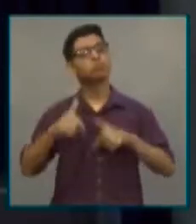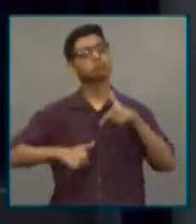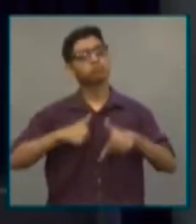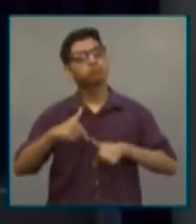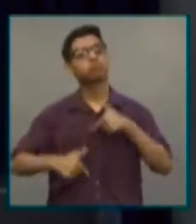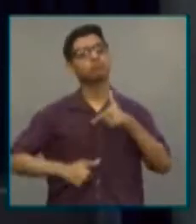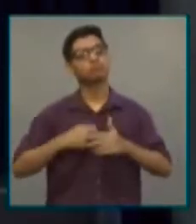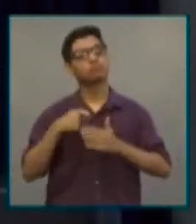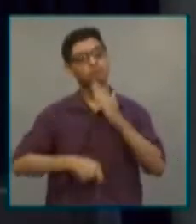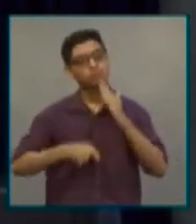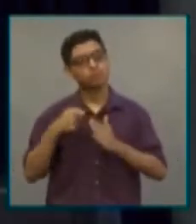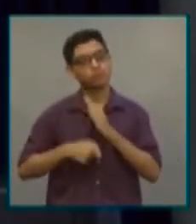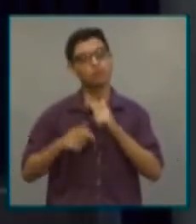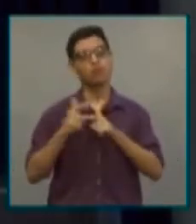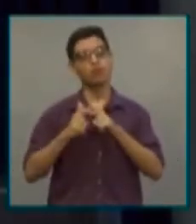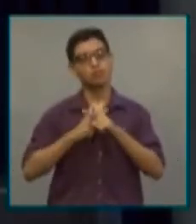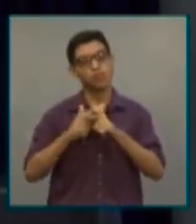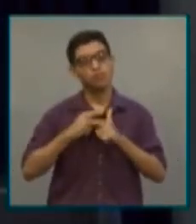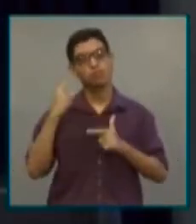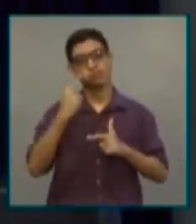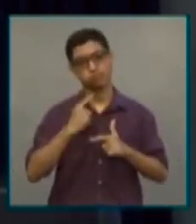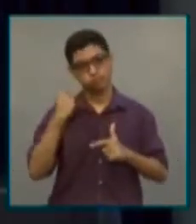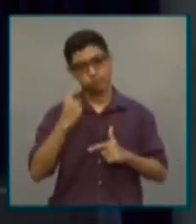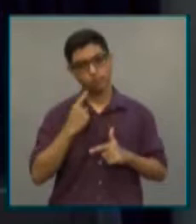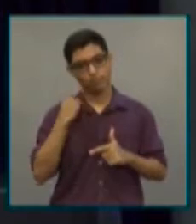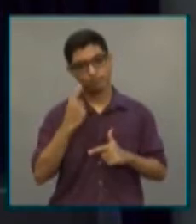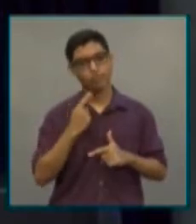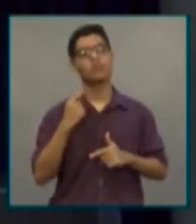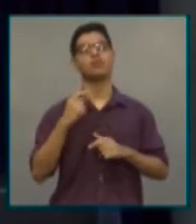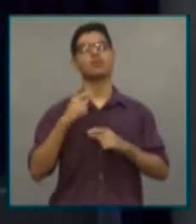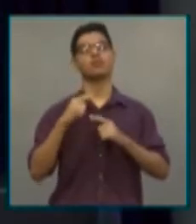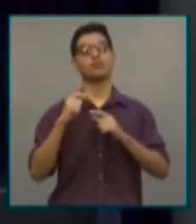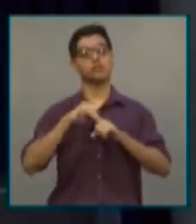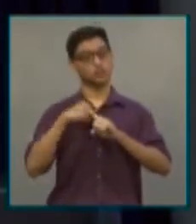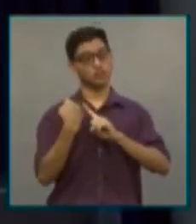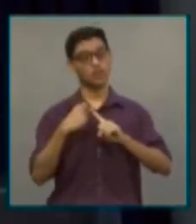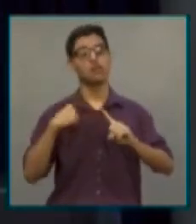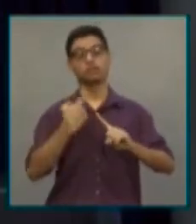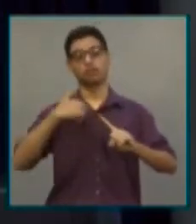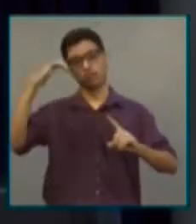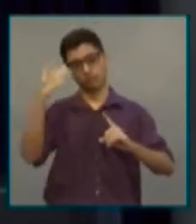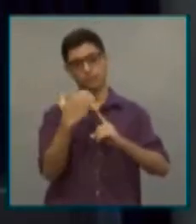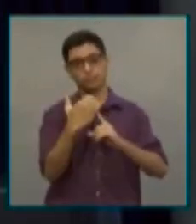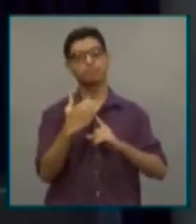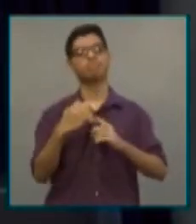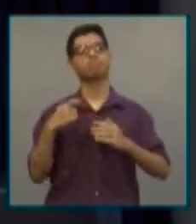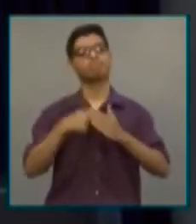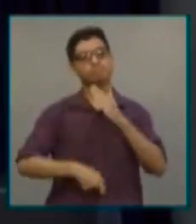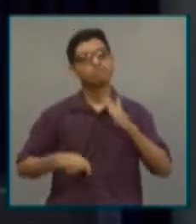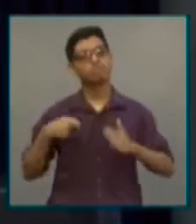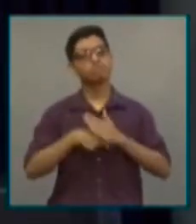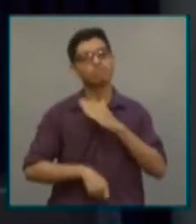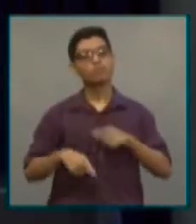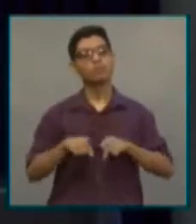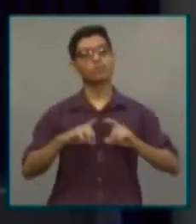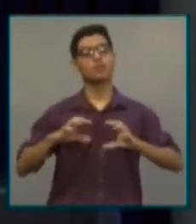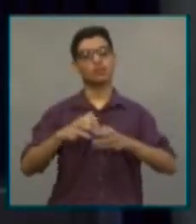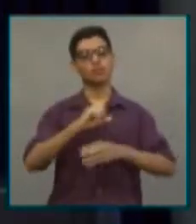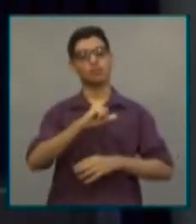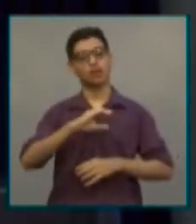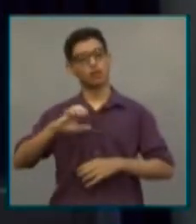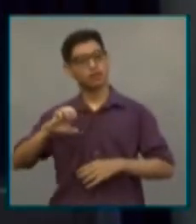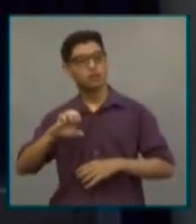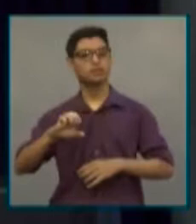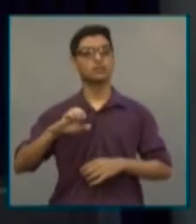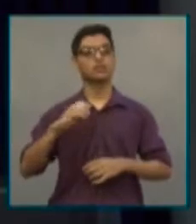advocacia, enfrentar os problemas da sociedade. É essa OAB que nós desejamos. Desejamos uma CAAS que preste o verdadeiro